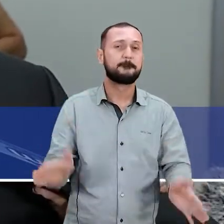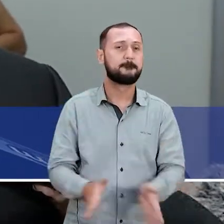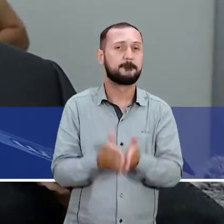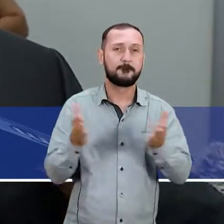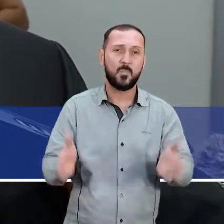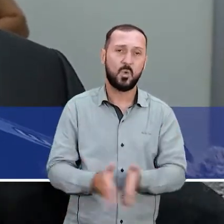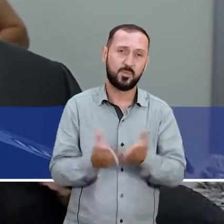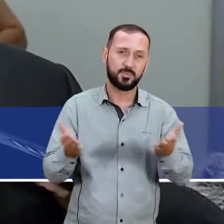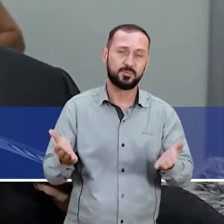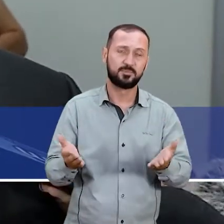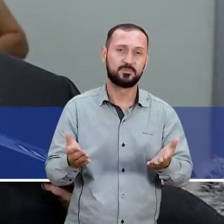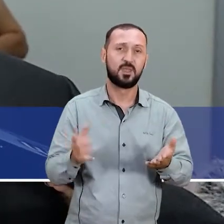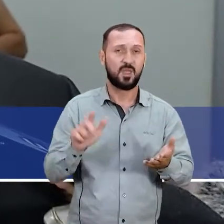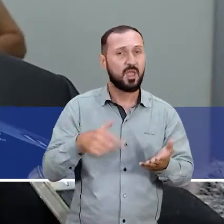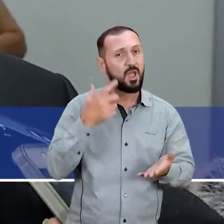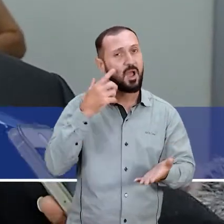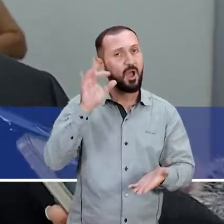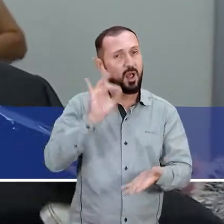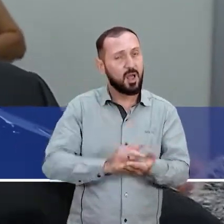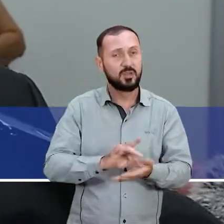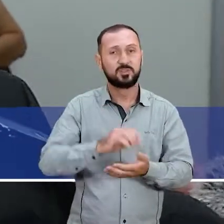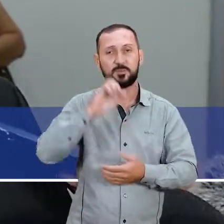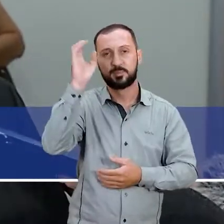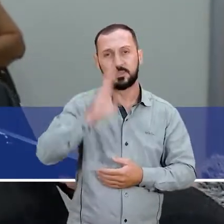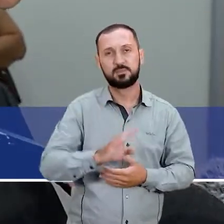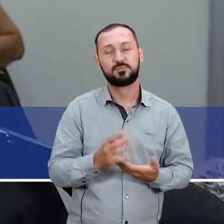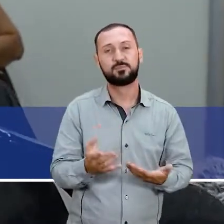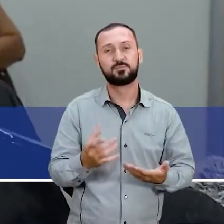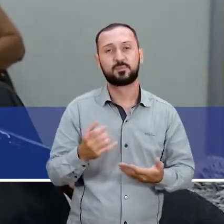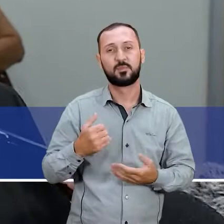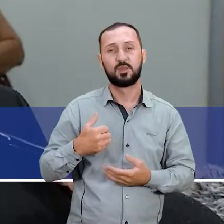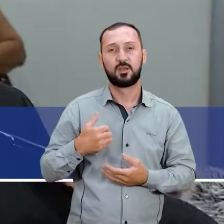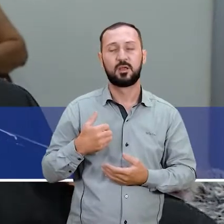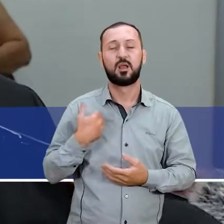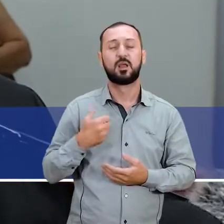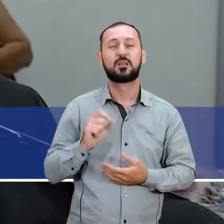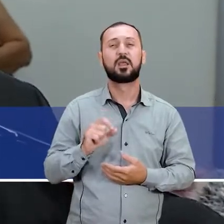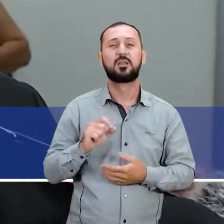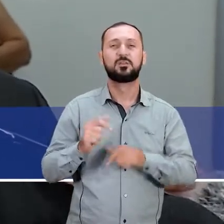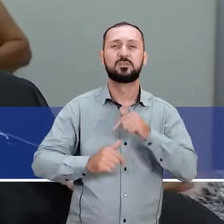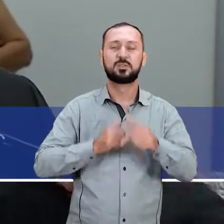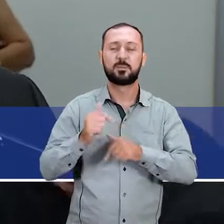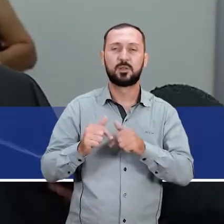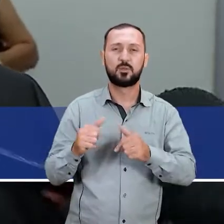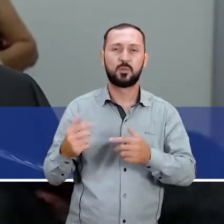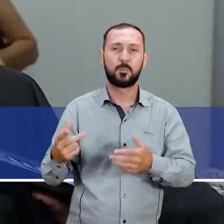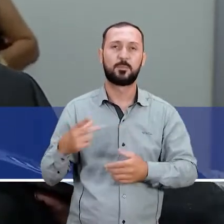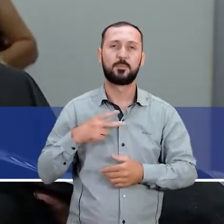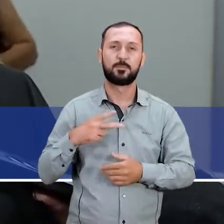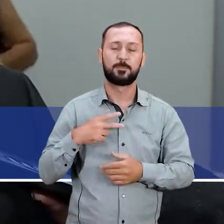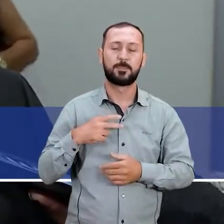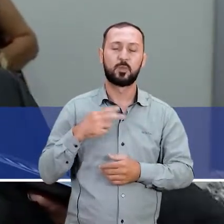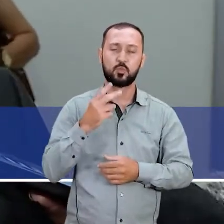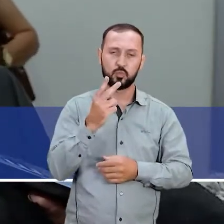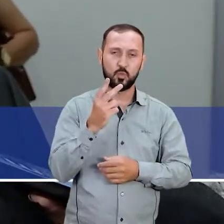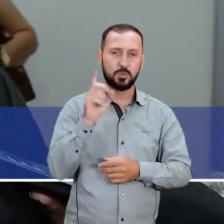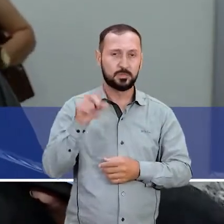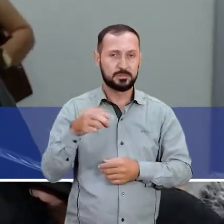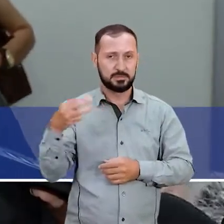Brasil, é majoritariamente pobre. Esta é a realidade do Brasil. A realidade do Brasil é que um trabalhador do setor